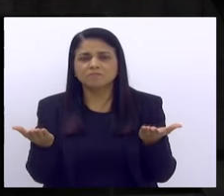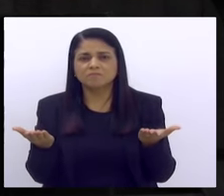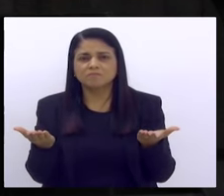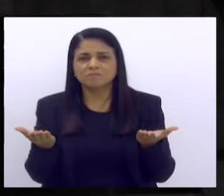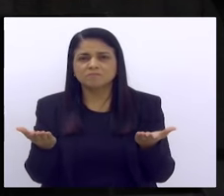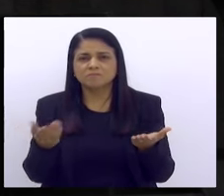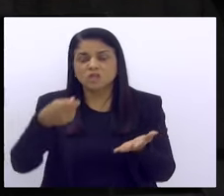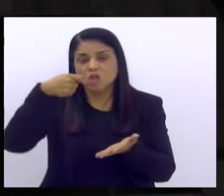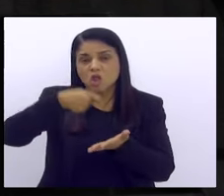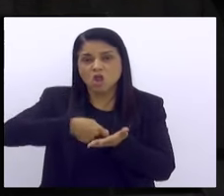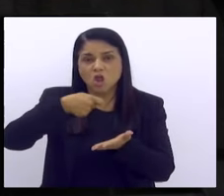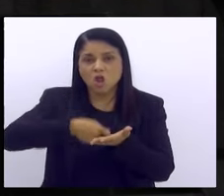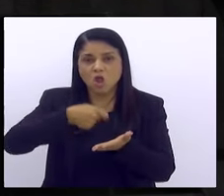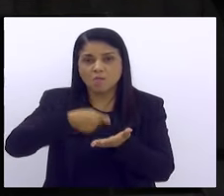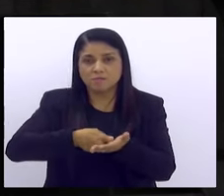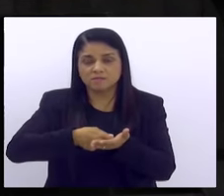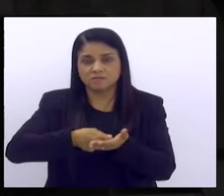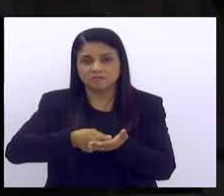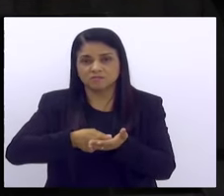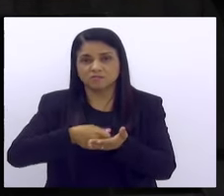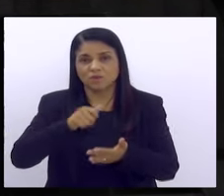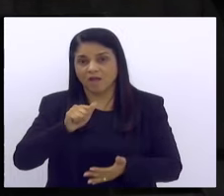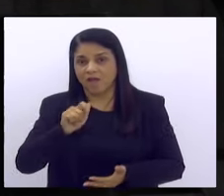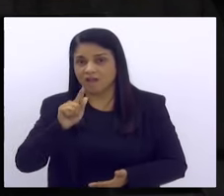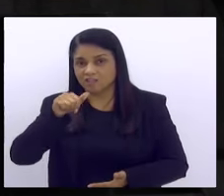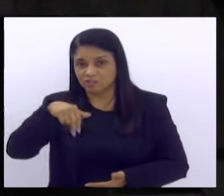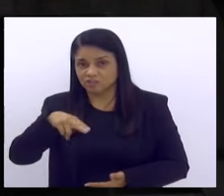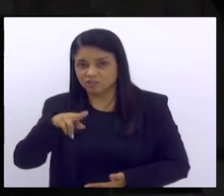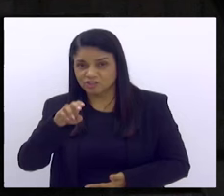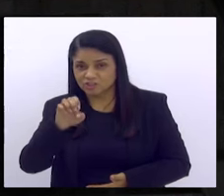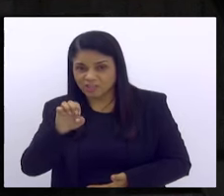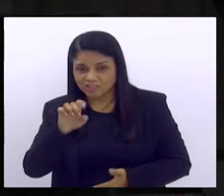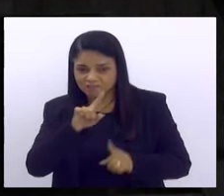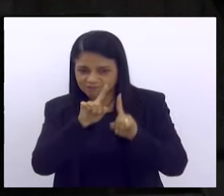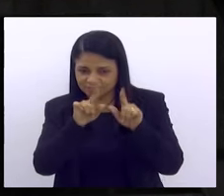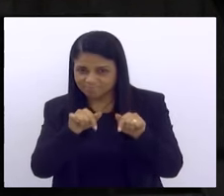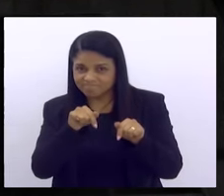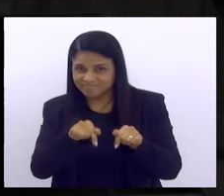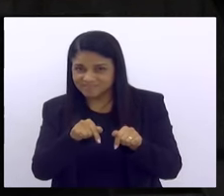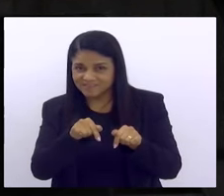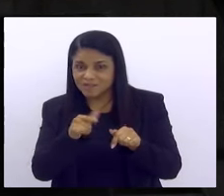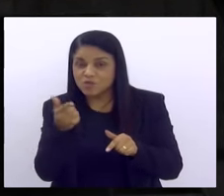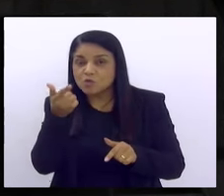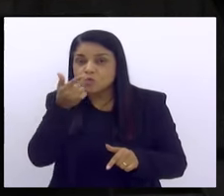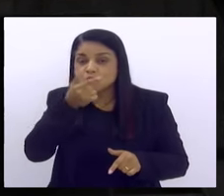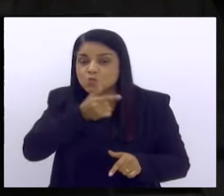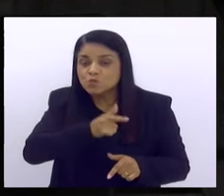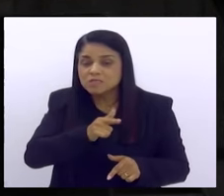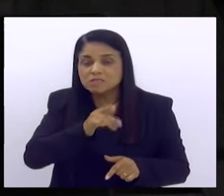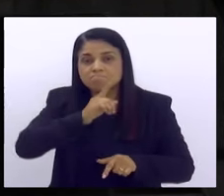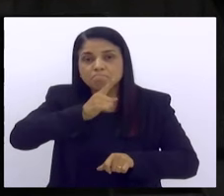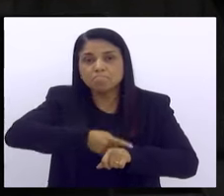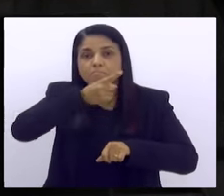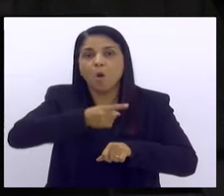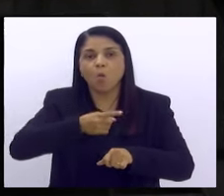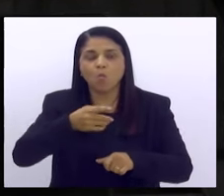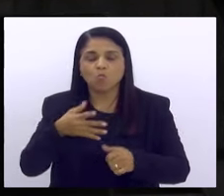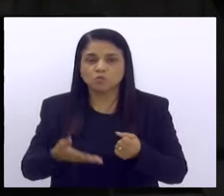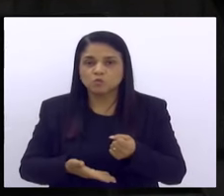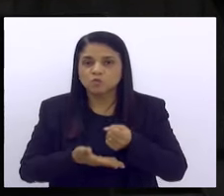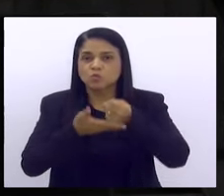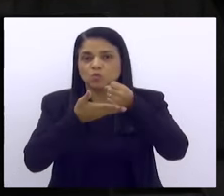E a obrigação do agente era de conseguir imediatamente que o socorro chegasse ao